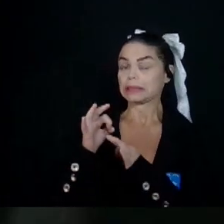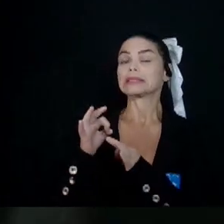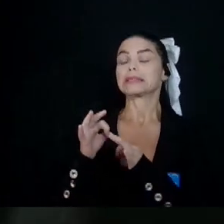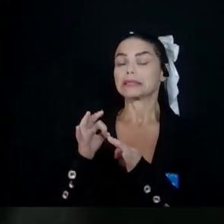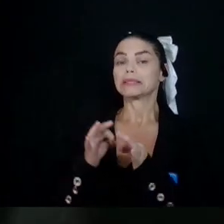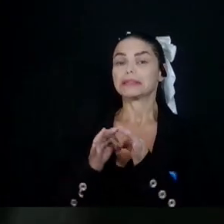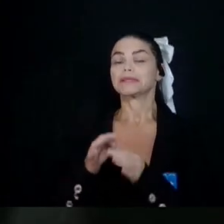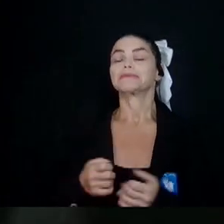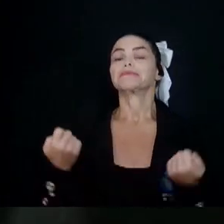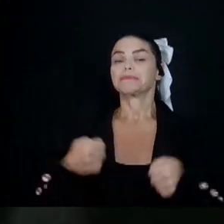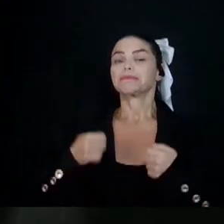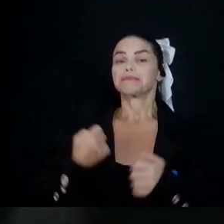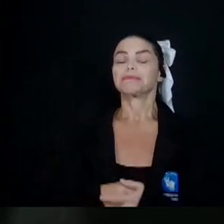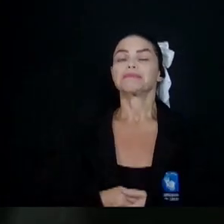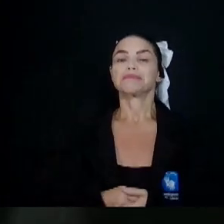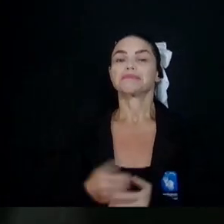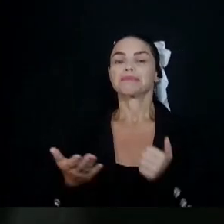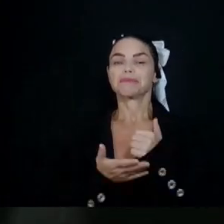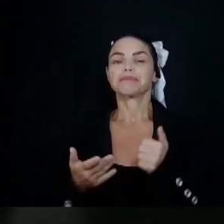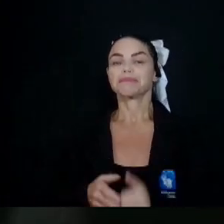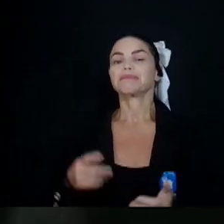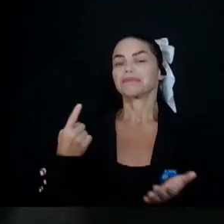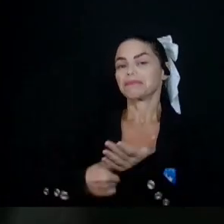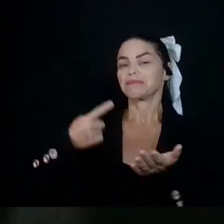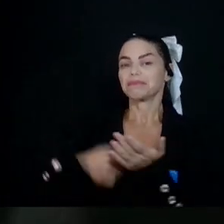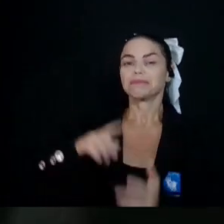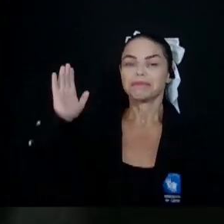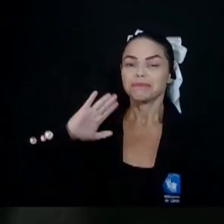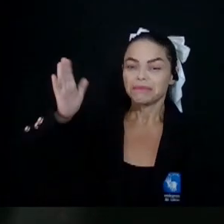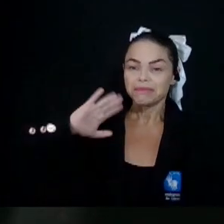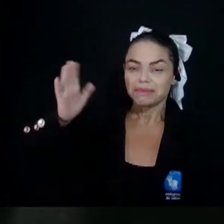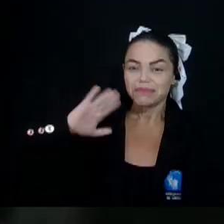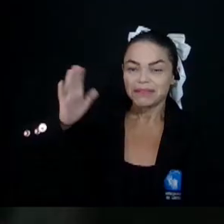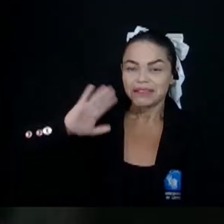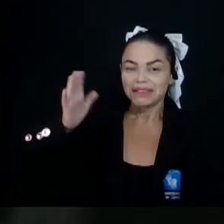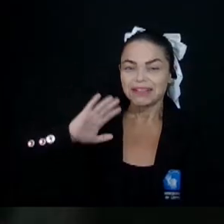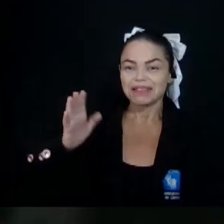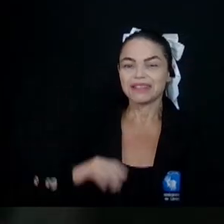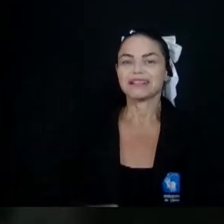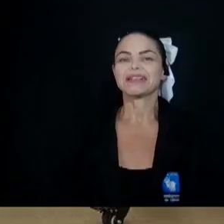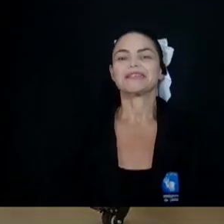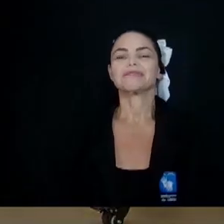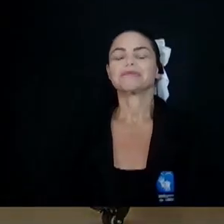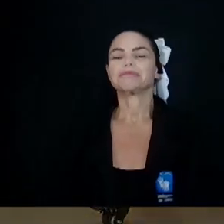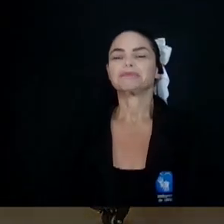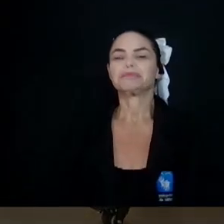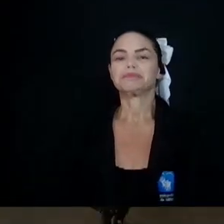gente precisa dar base para eles. Combinado? Beijo grande, gente. Fique bem. Até amanhã. Tchau, tchau.